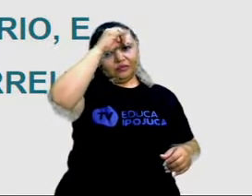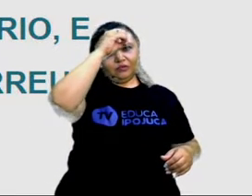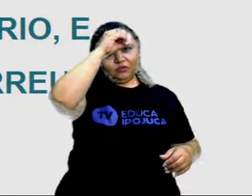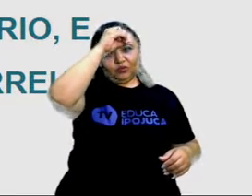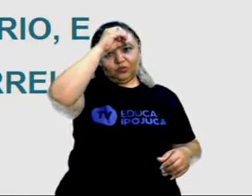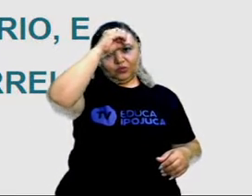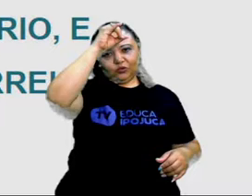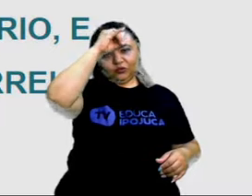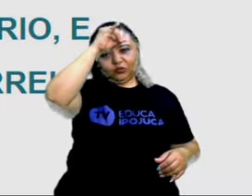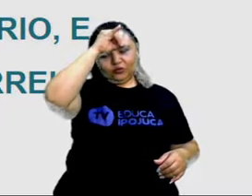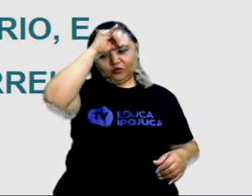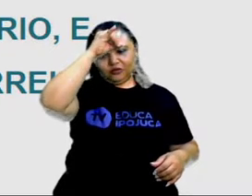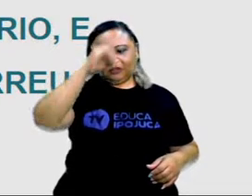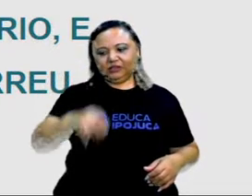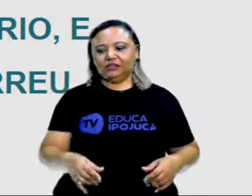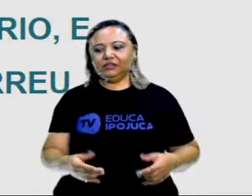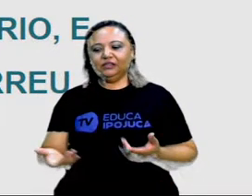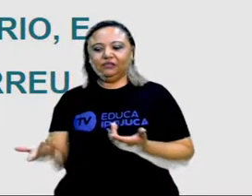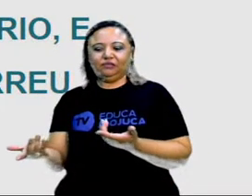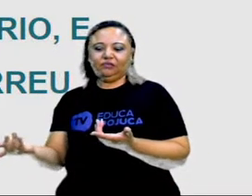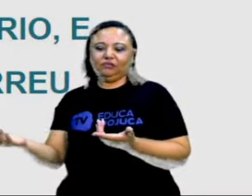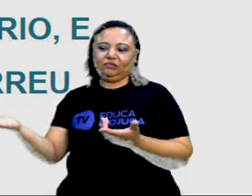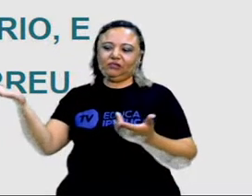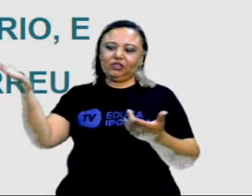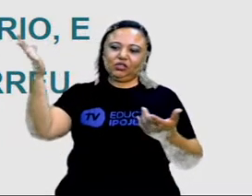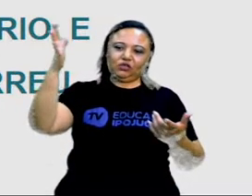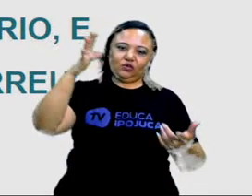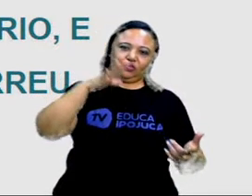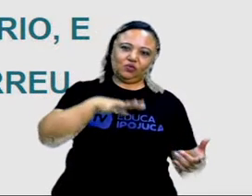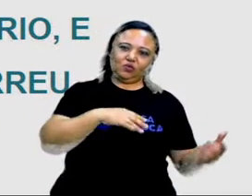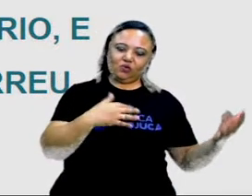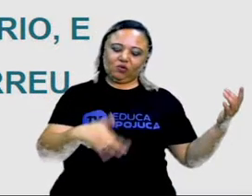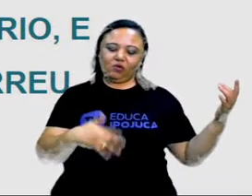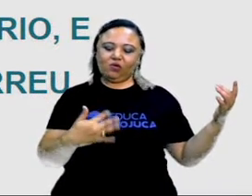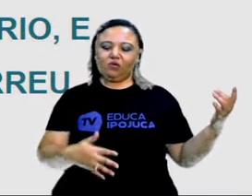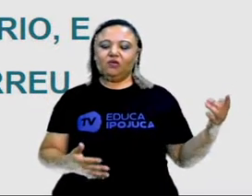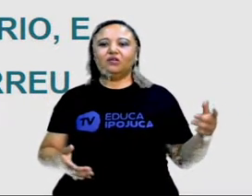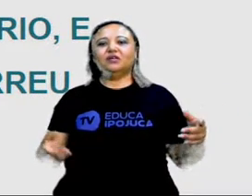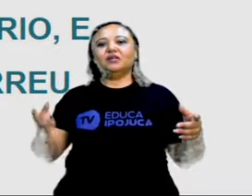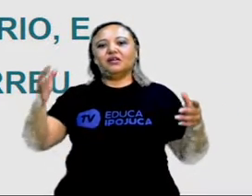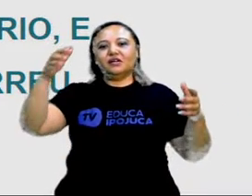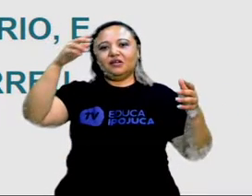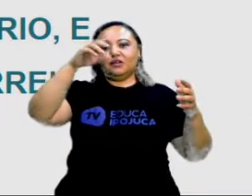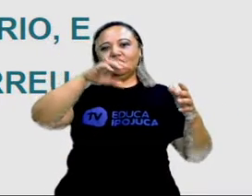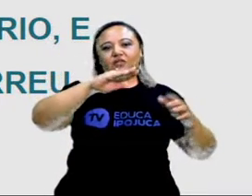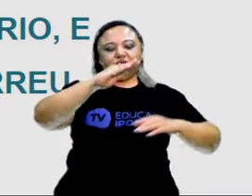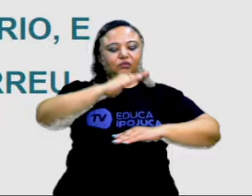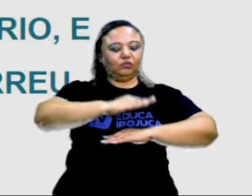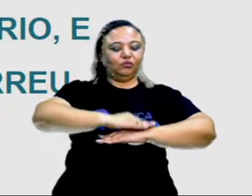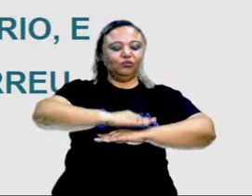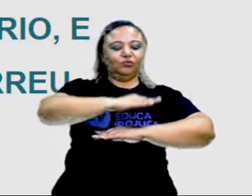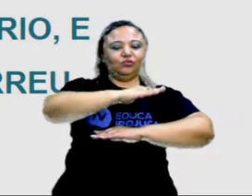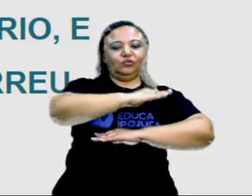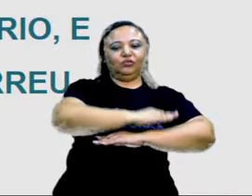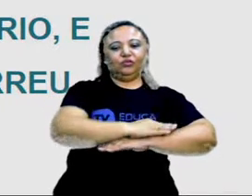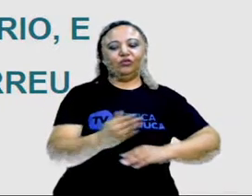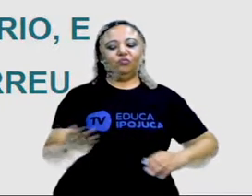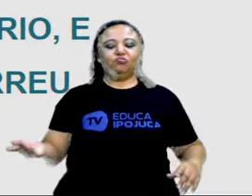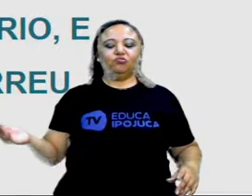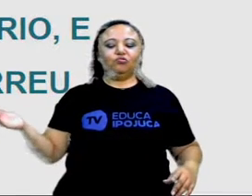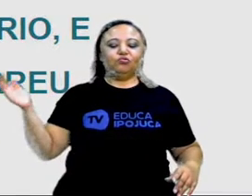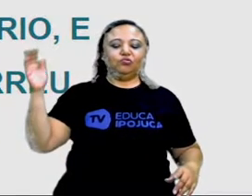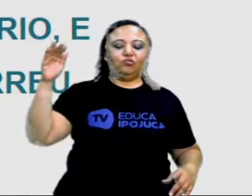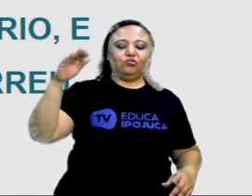virou sua viola até que o sapo despincou direto para o